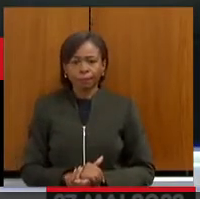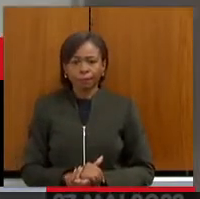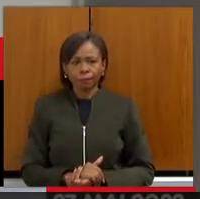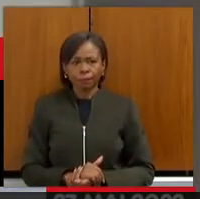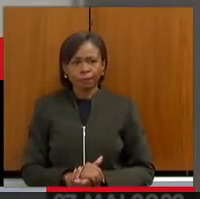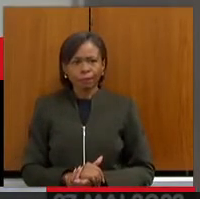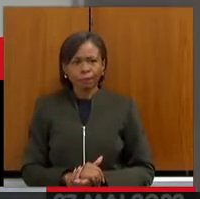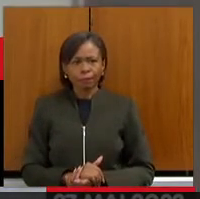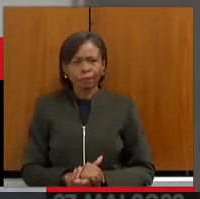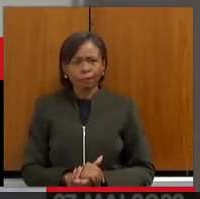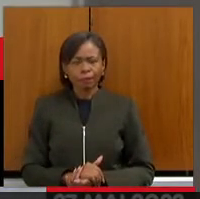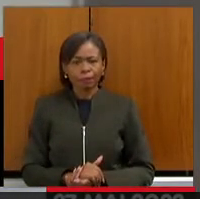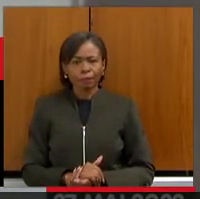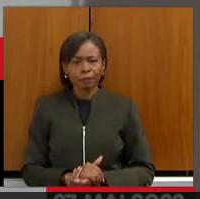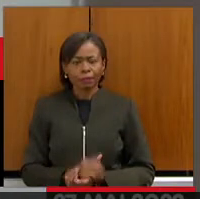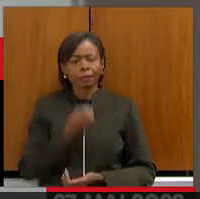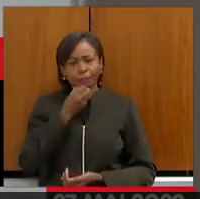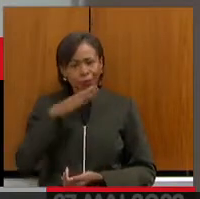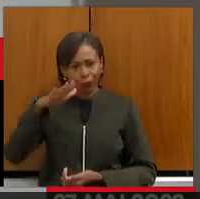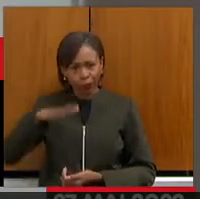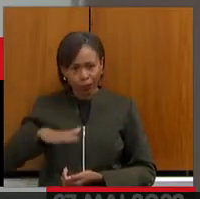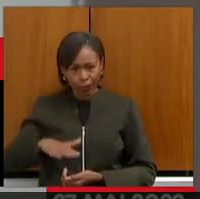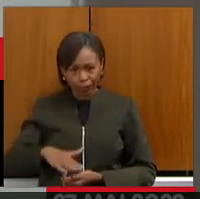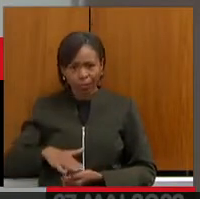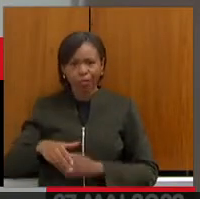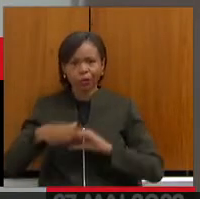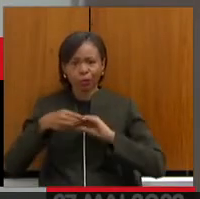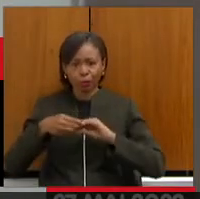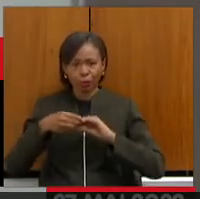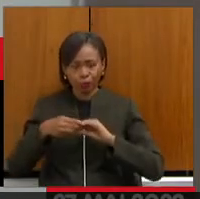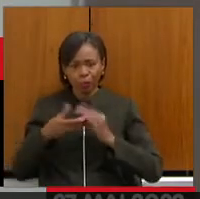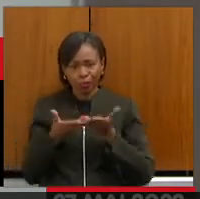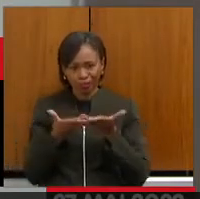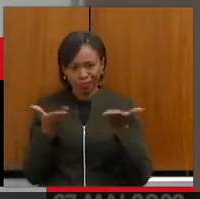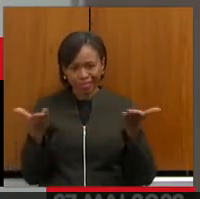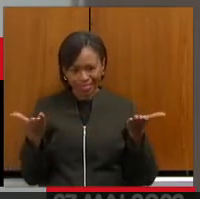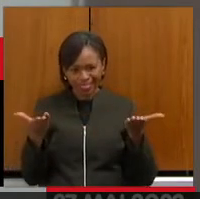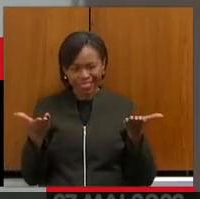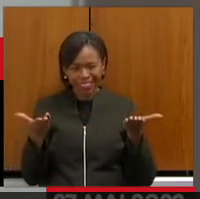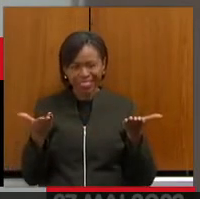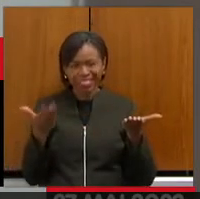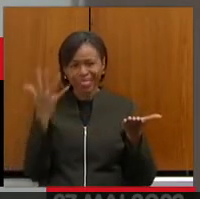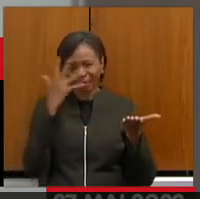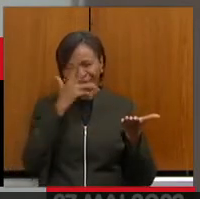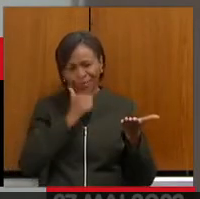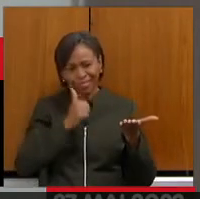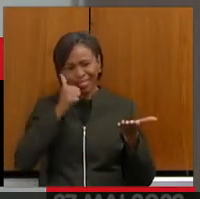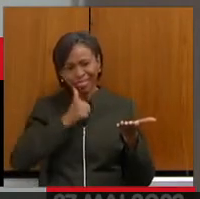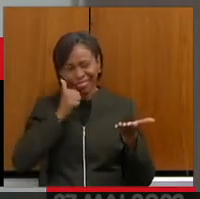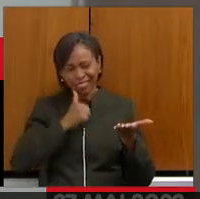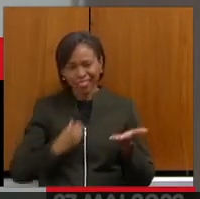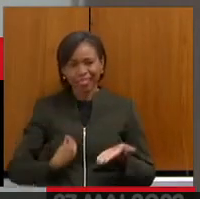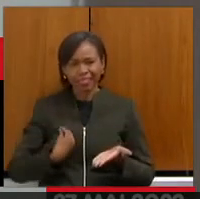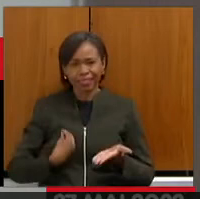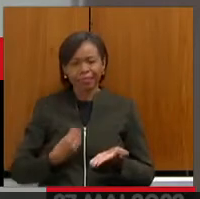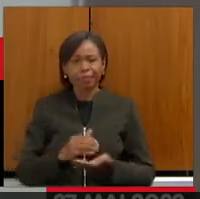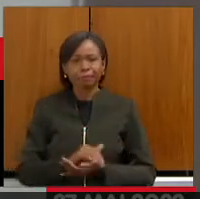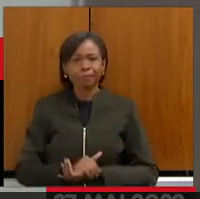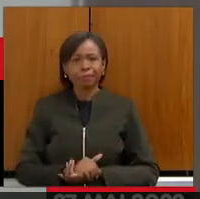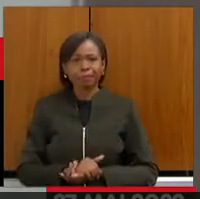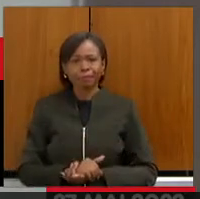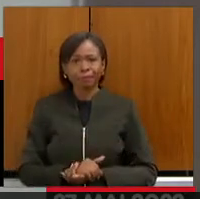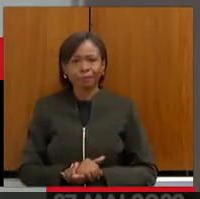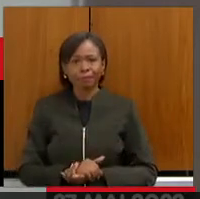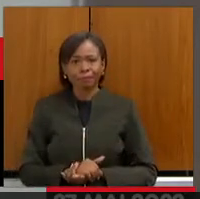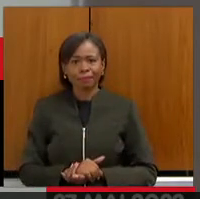Olá boa tarde cumprimento a mesa e todas essas lindas mulheres aqui presentes eu quero